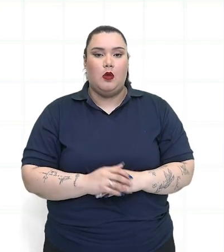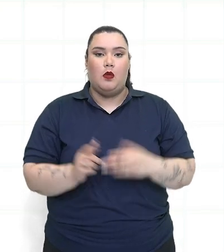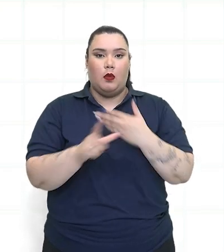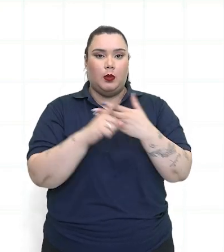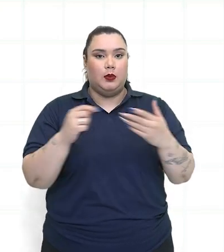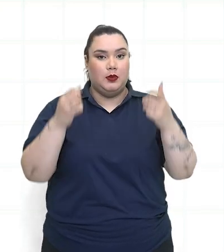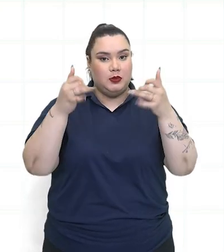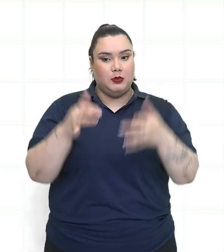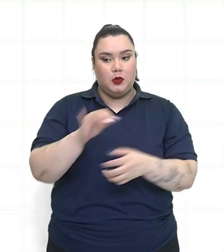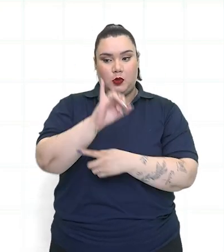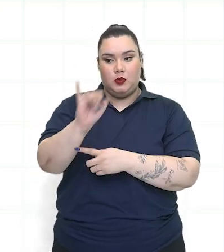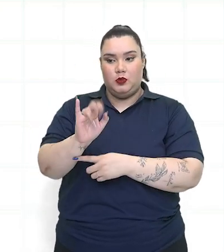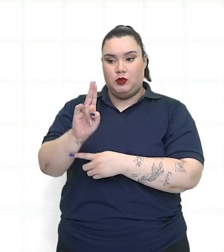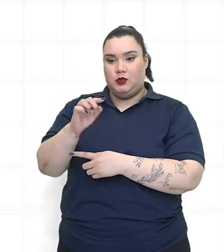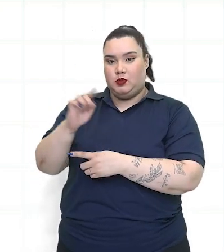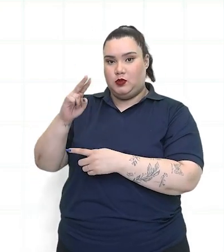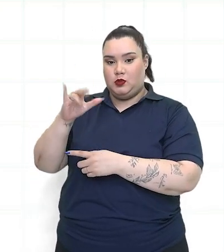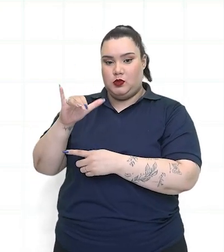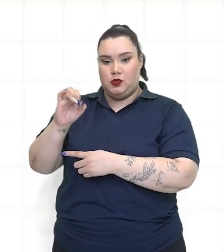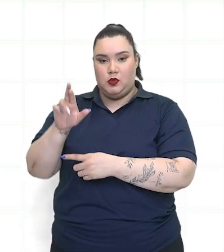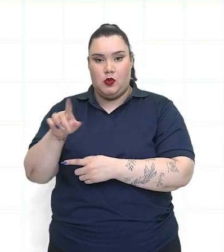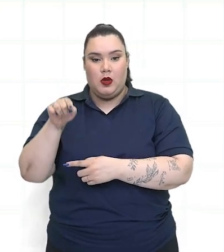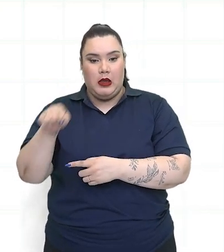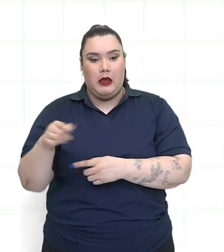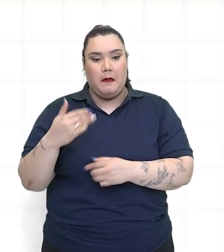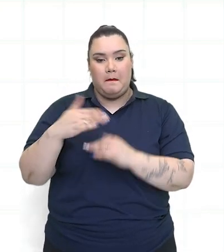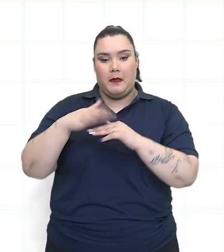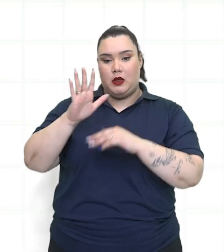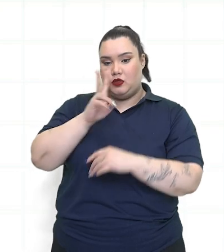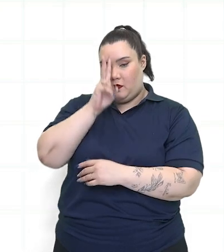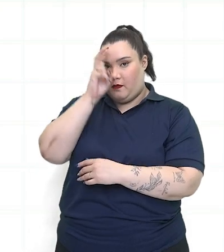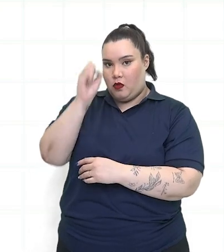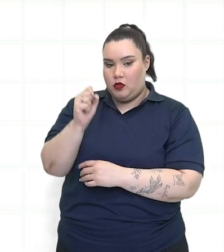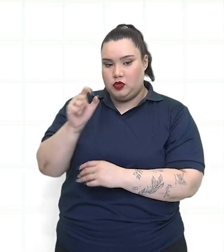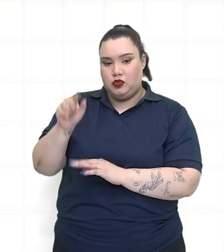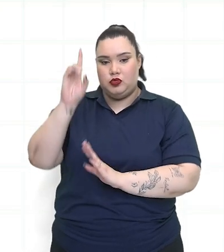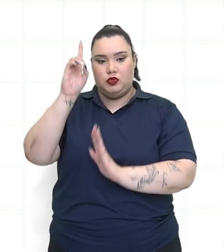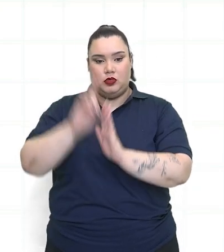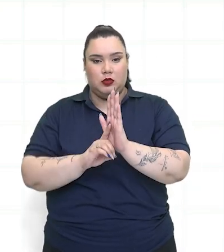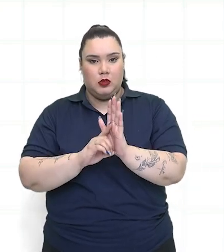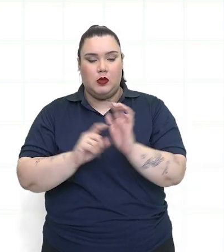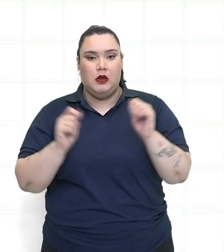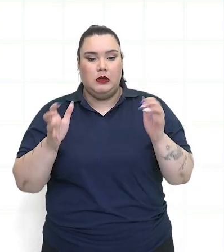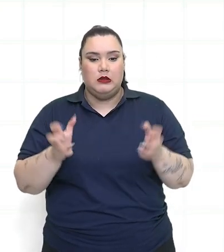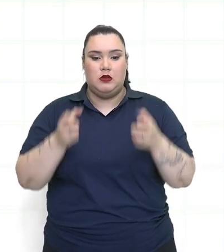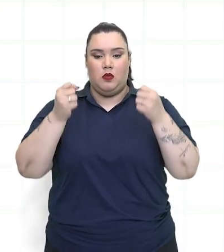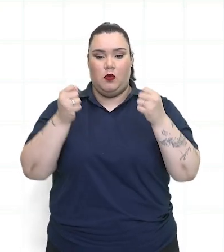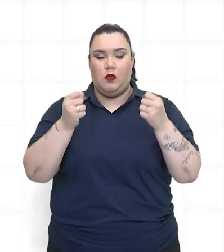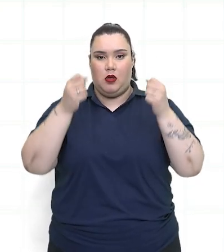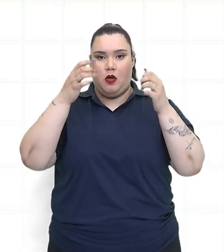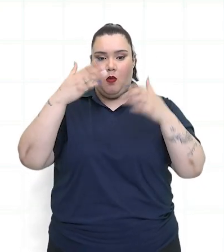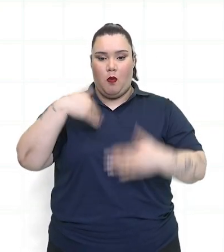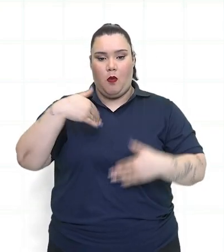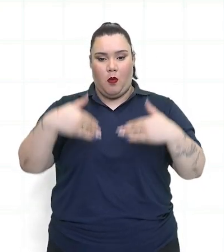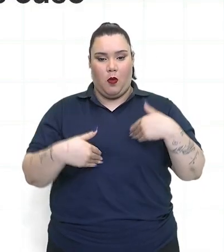diz, Júnior era o mais forte do grupo e por isso ganhou o direito de segurar o